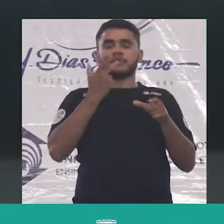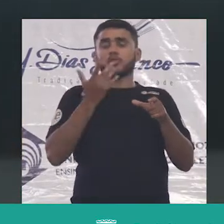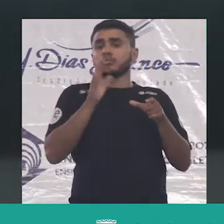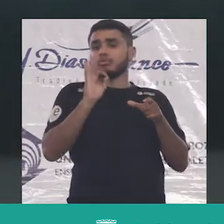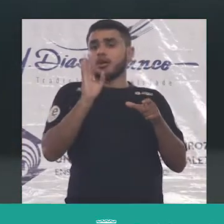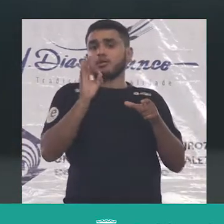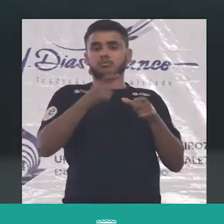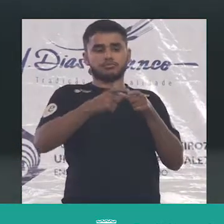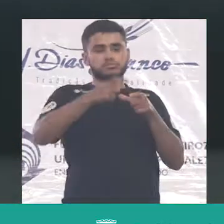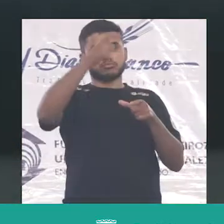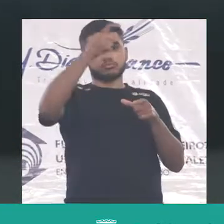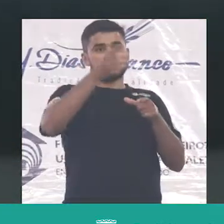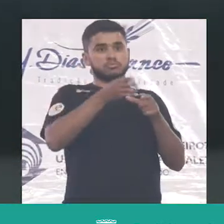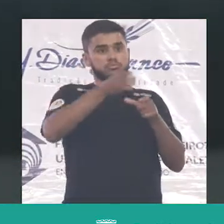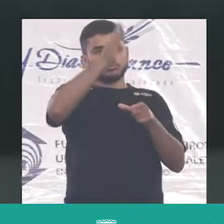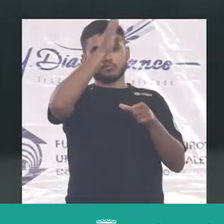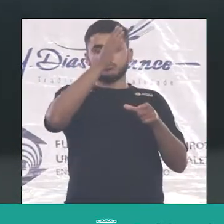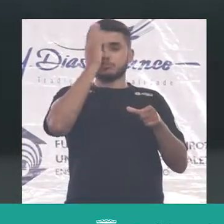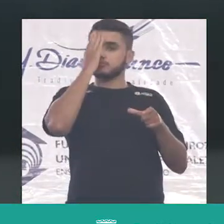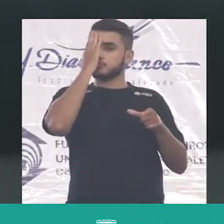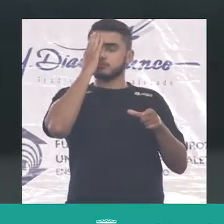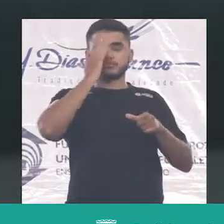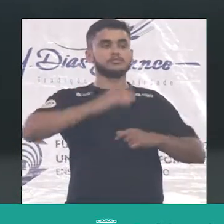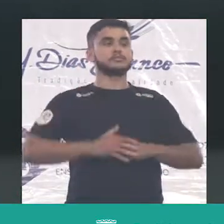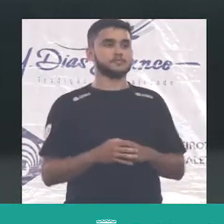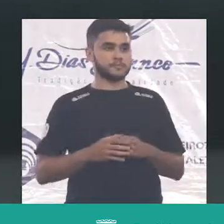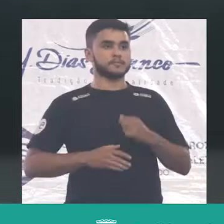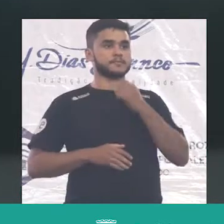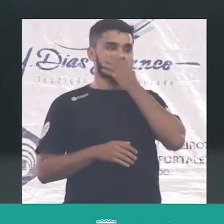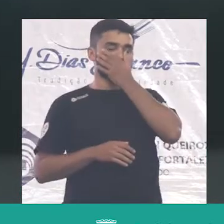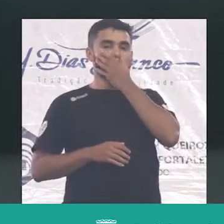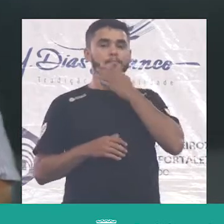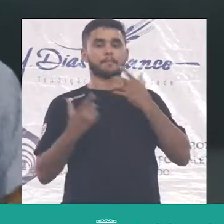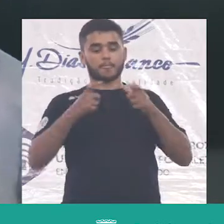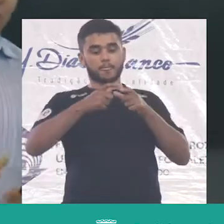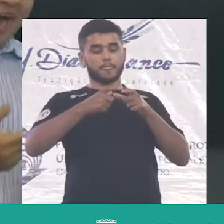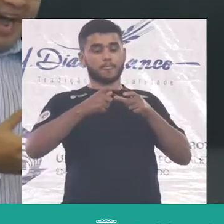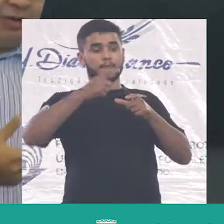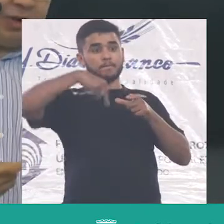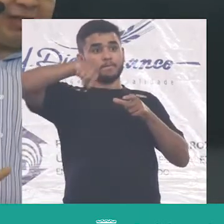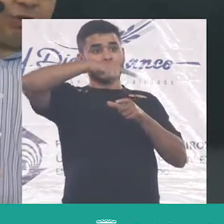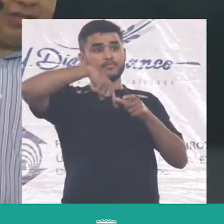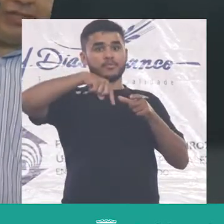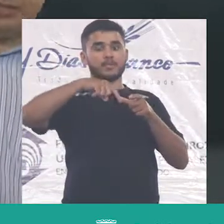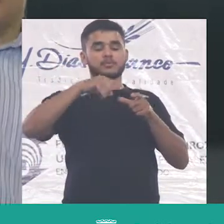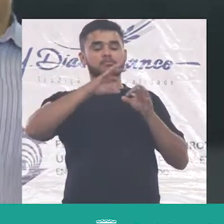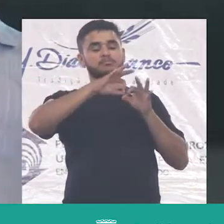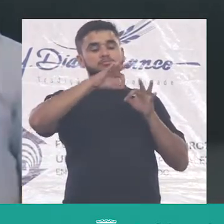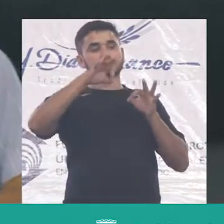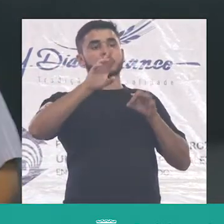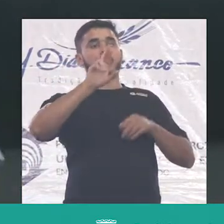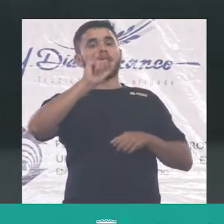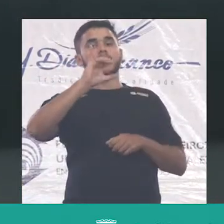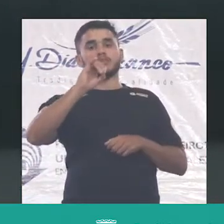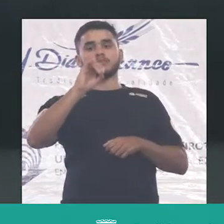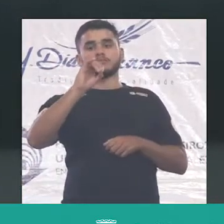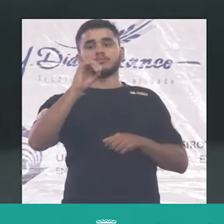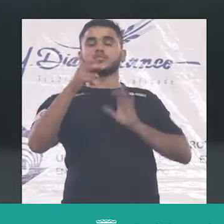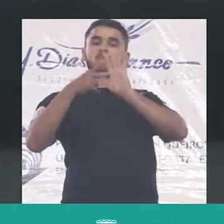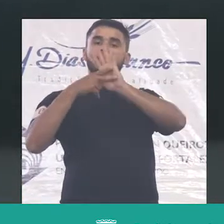falou nada, você trabalha com o cilindro como sendo um cilindro reto. De base, com raio igual a 2 e a altura igual a